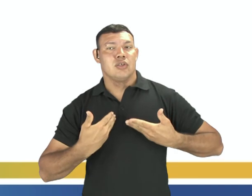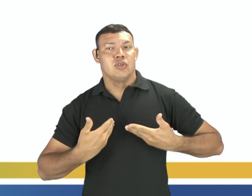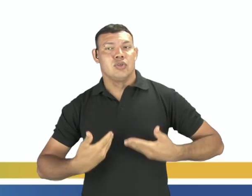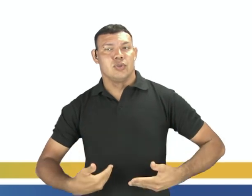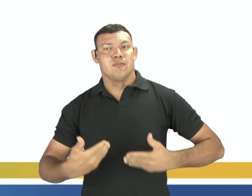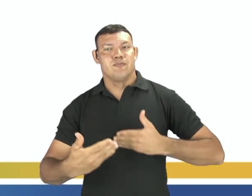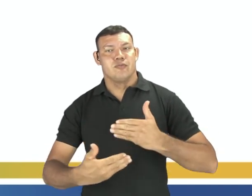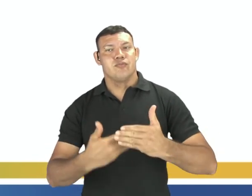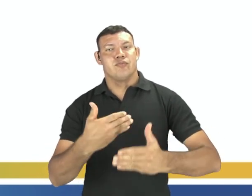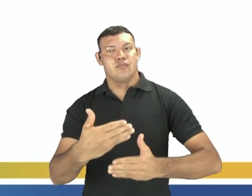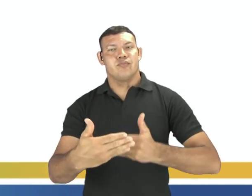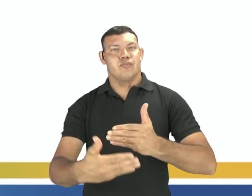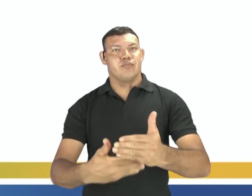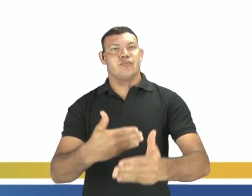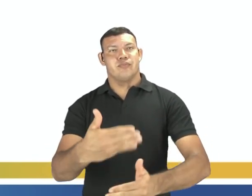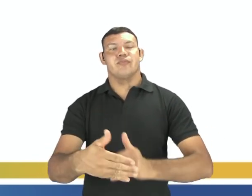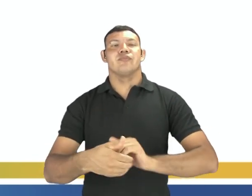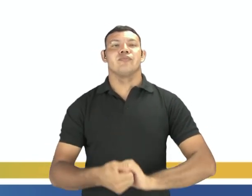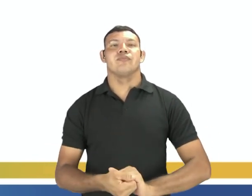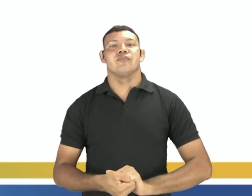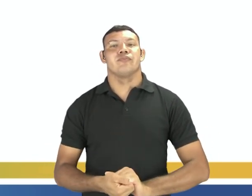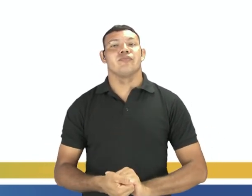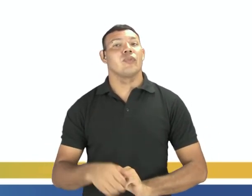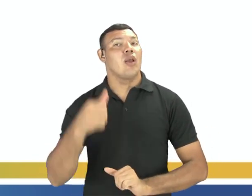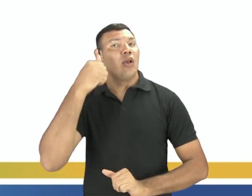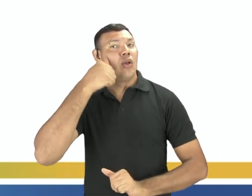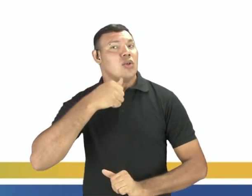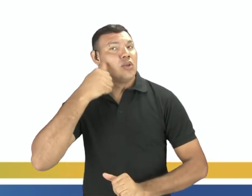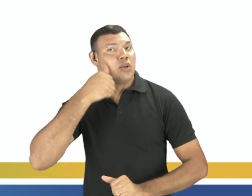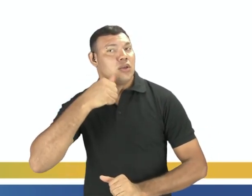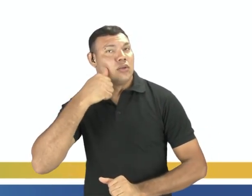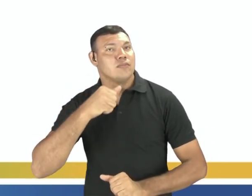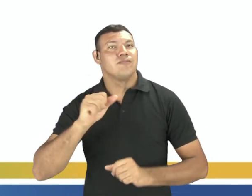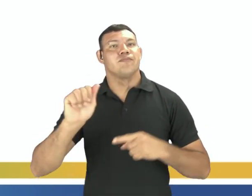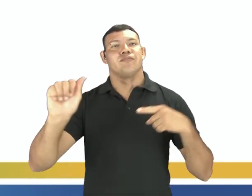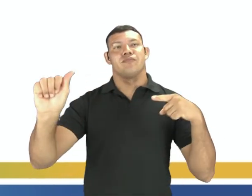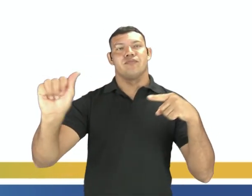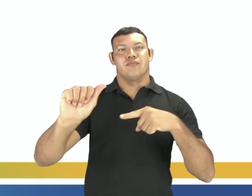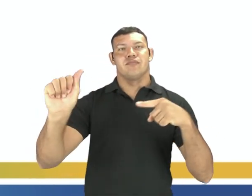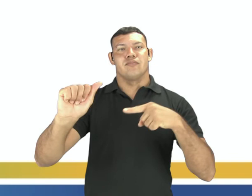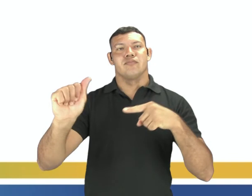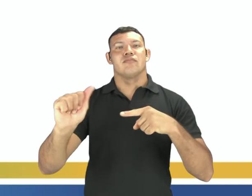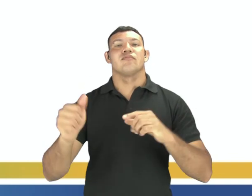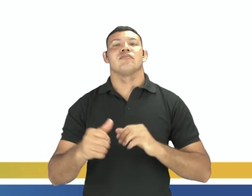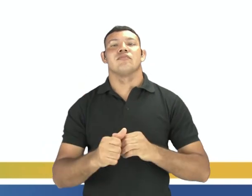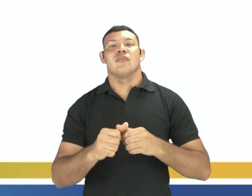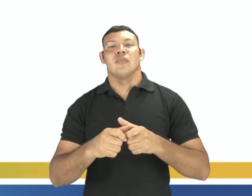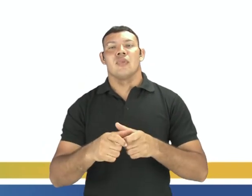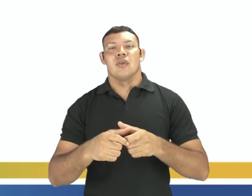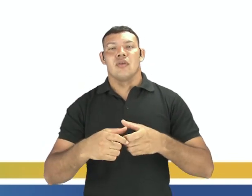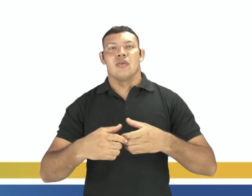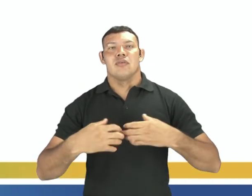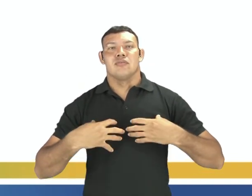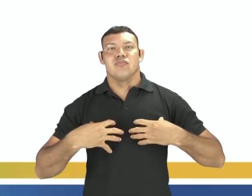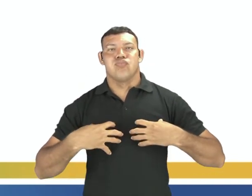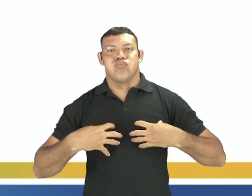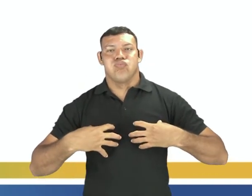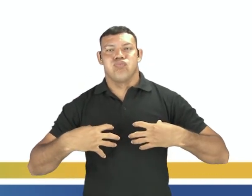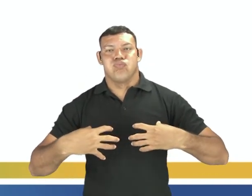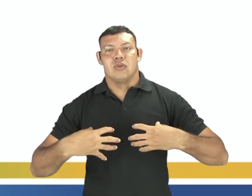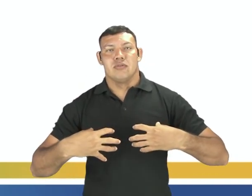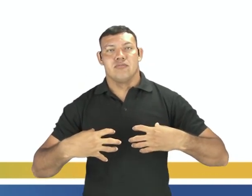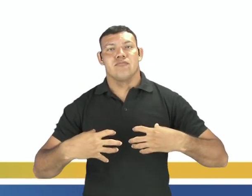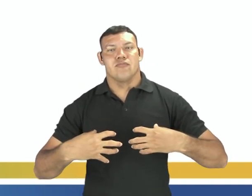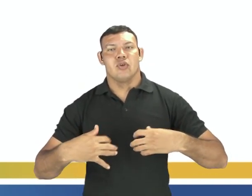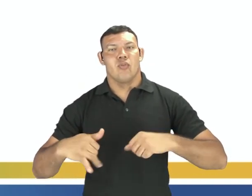Então, agora, transformações que ocorrem nas meninas. Letra A, crescimento pronunciado e aumento de